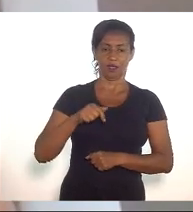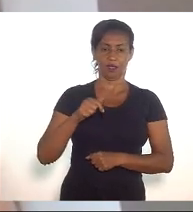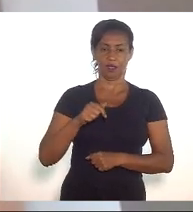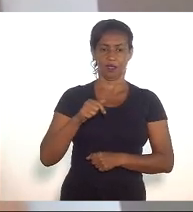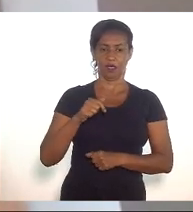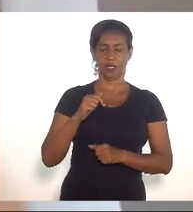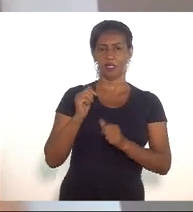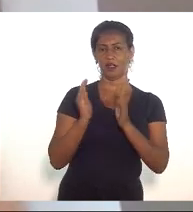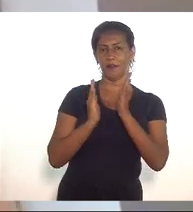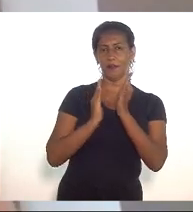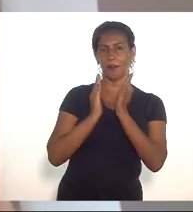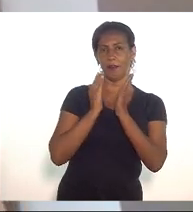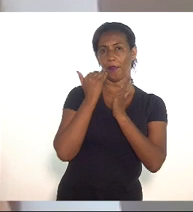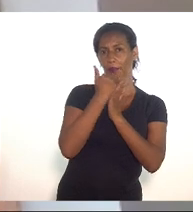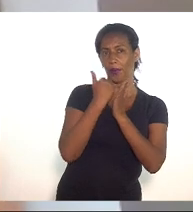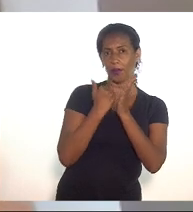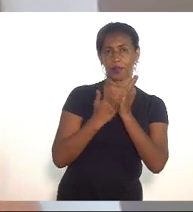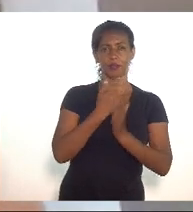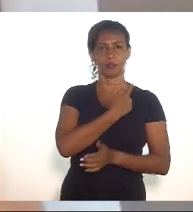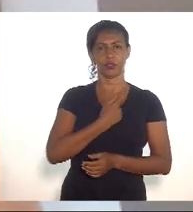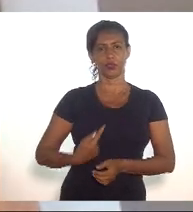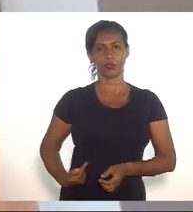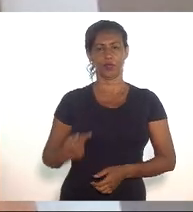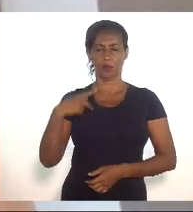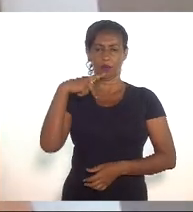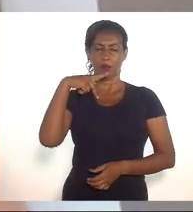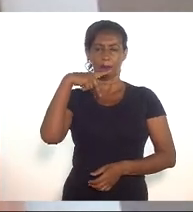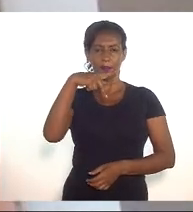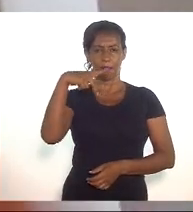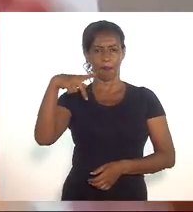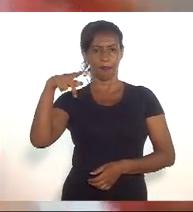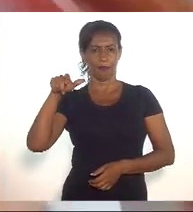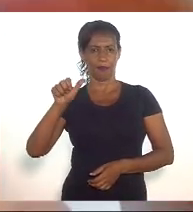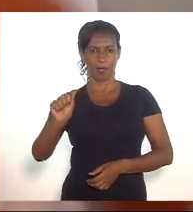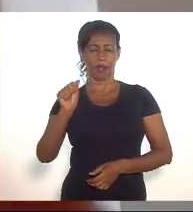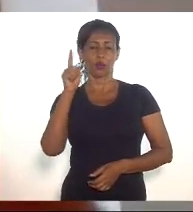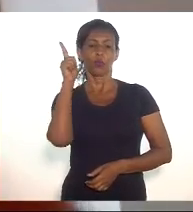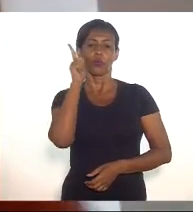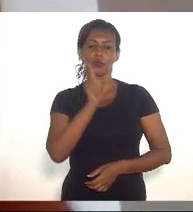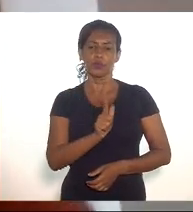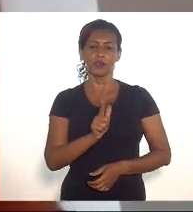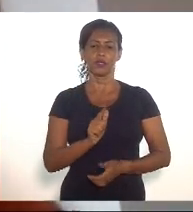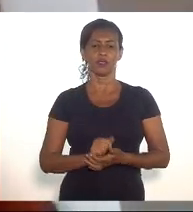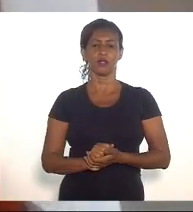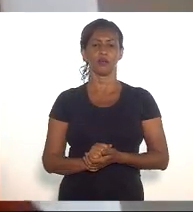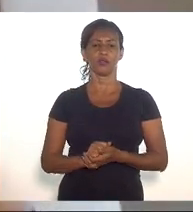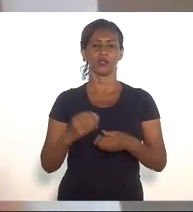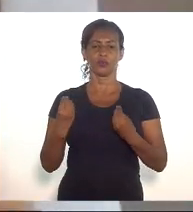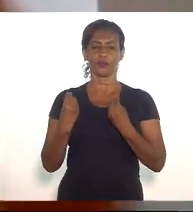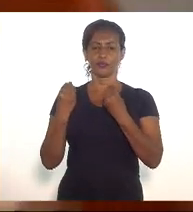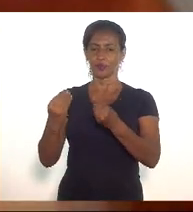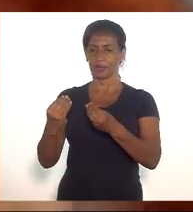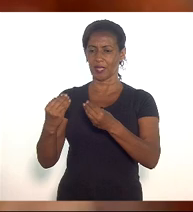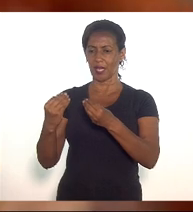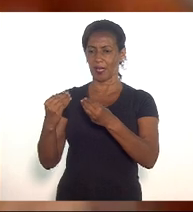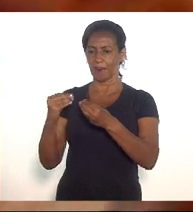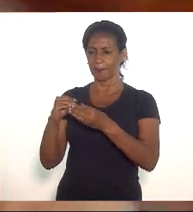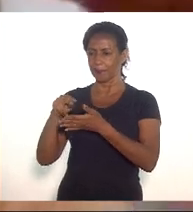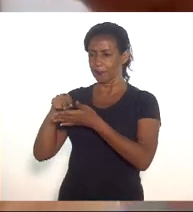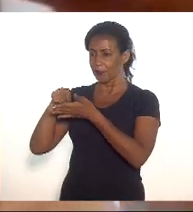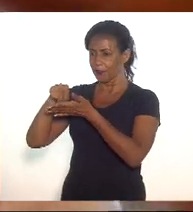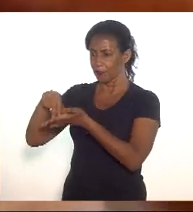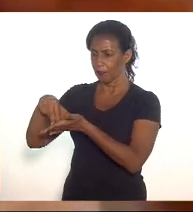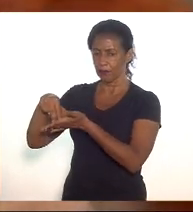esse programa de governo na revisão do PPA, conseguimos dar estruturação